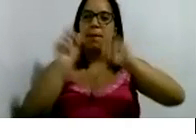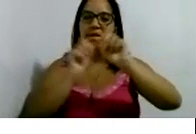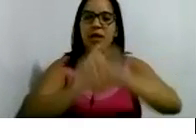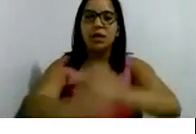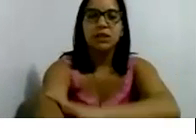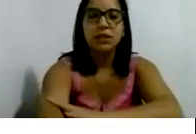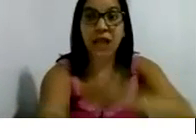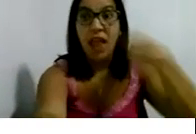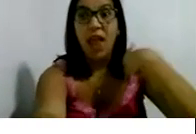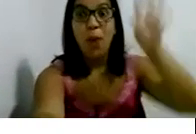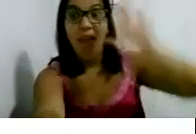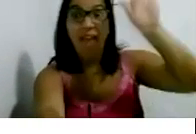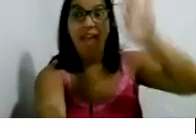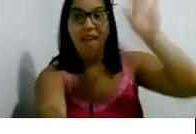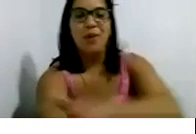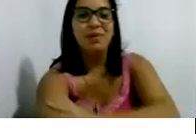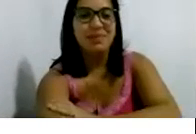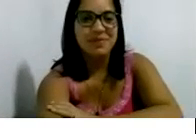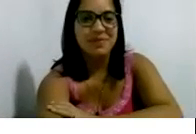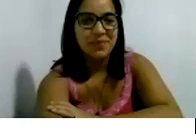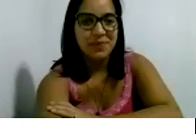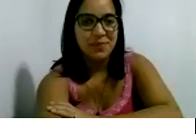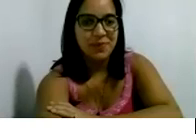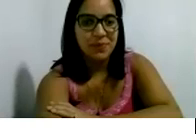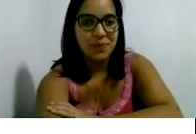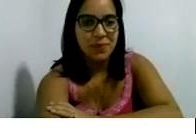Alguém já ouviu falar?